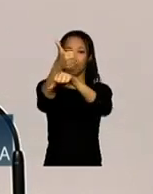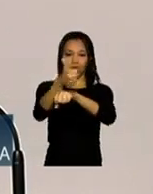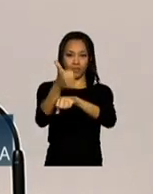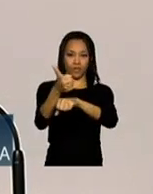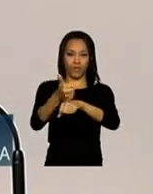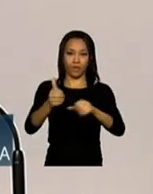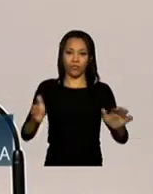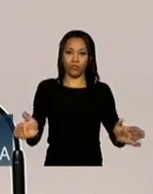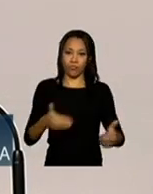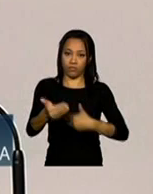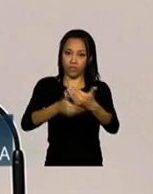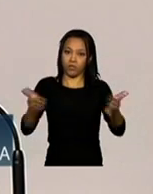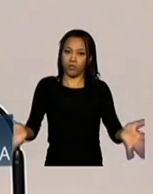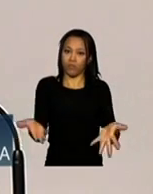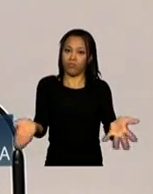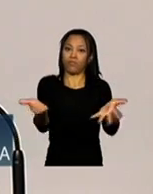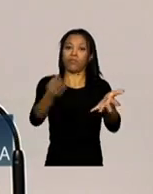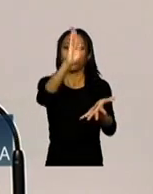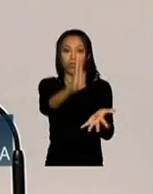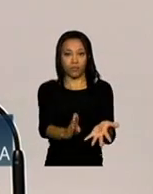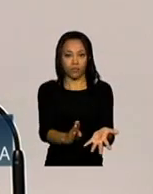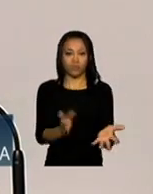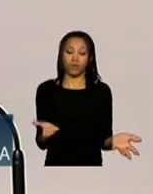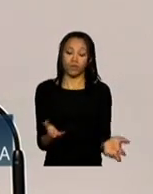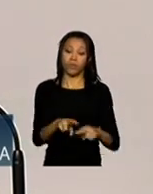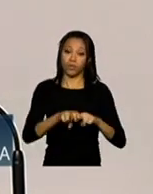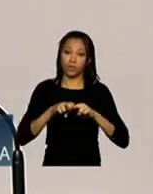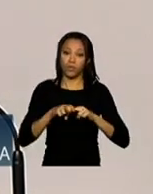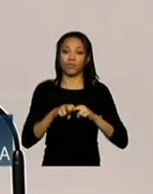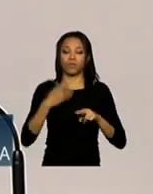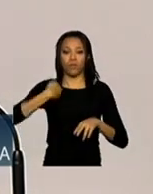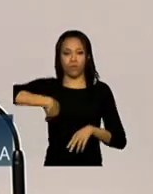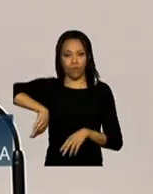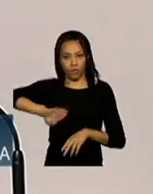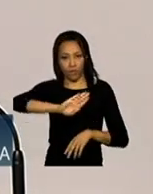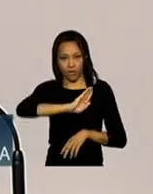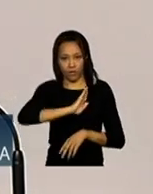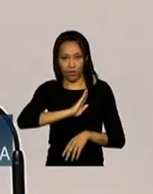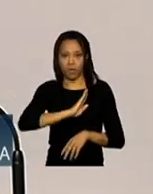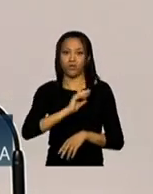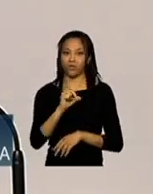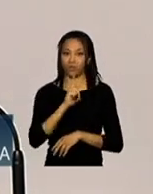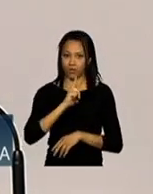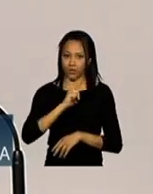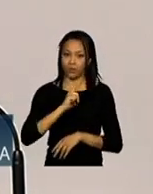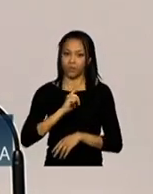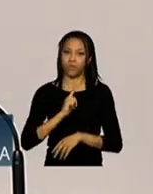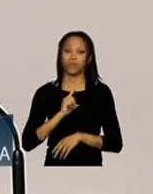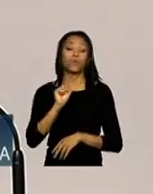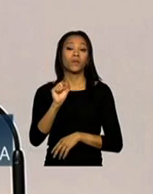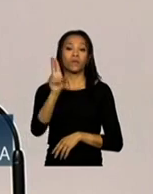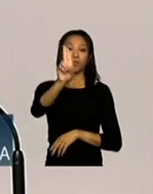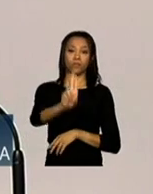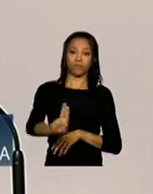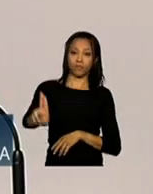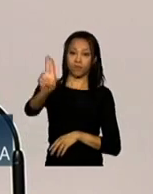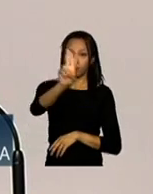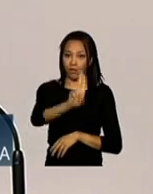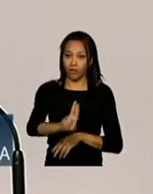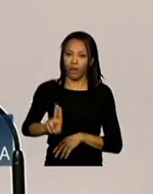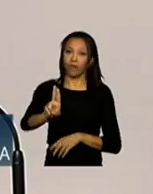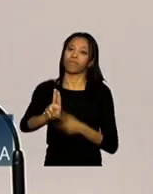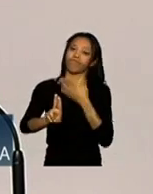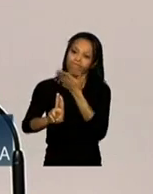país. Por isso, nós agora teremos de utilizar tanto